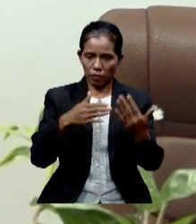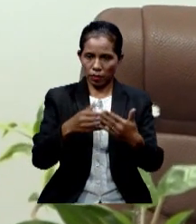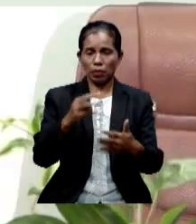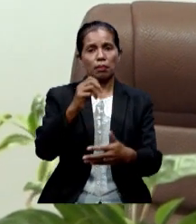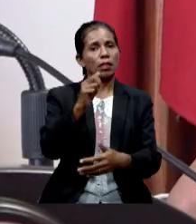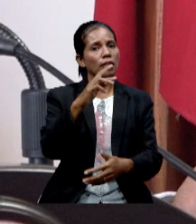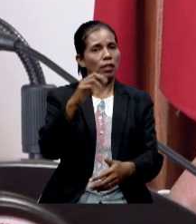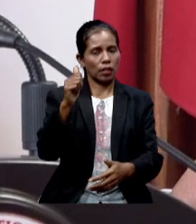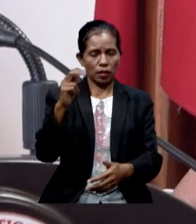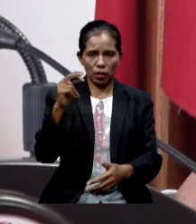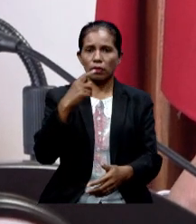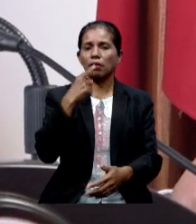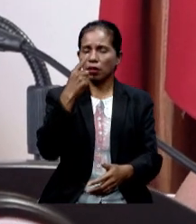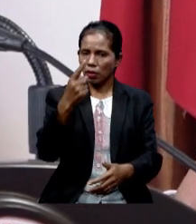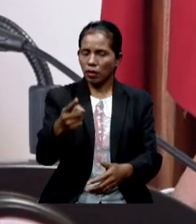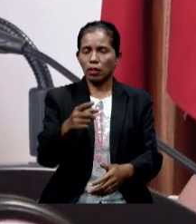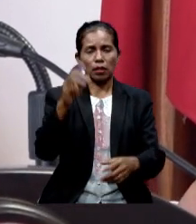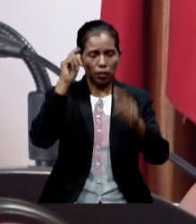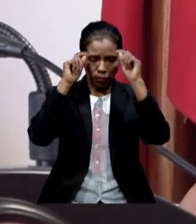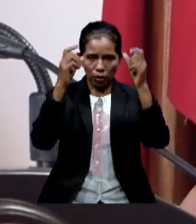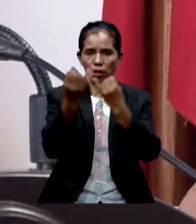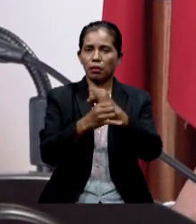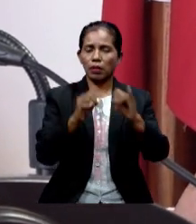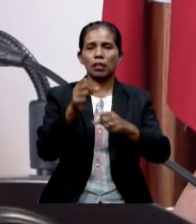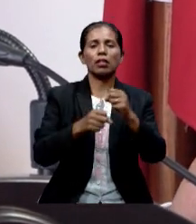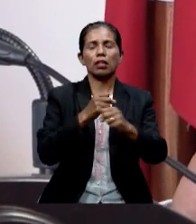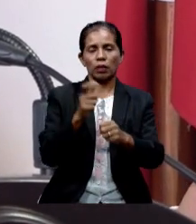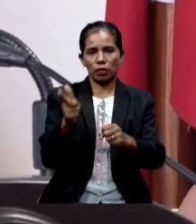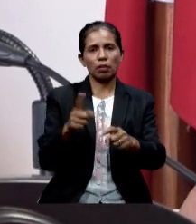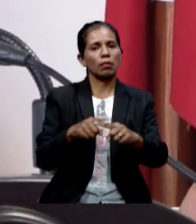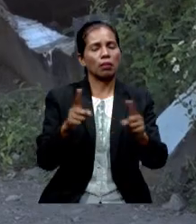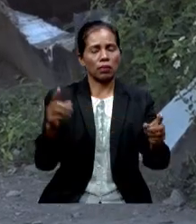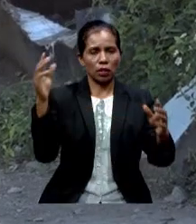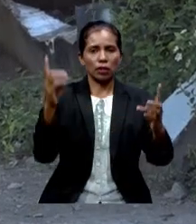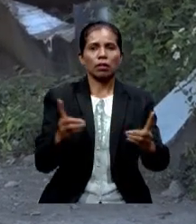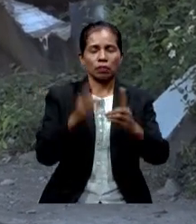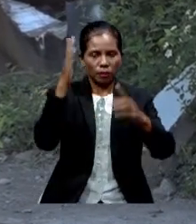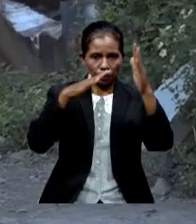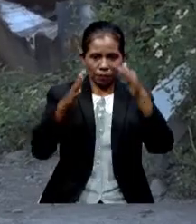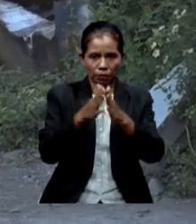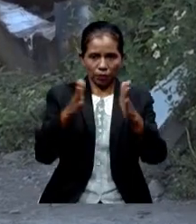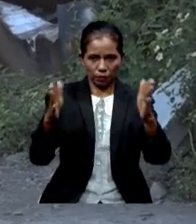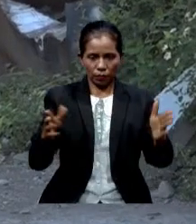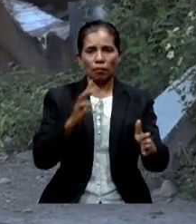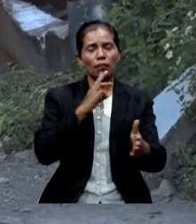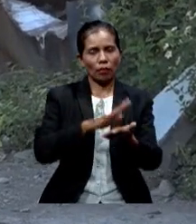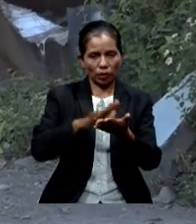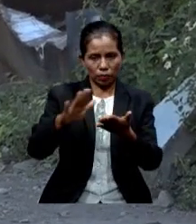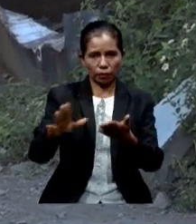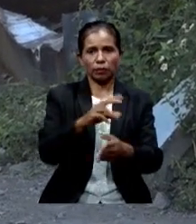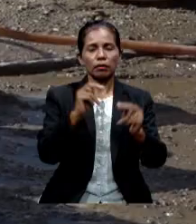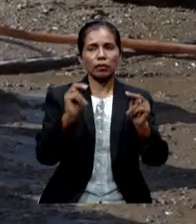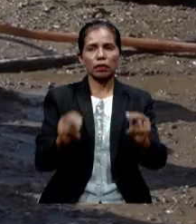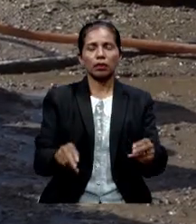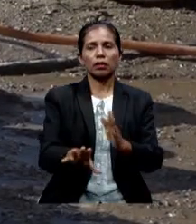Sabino Hateten, Timor-Leste, Ukunan, Tina, Ruanulu, Liona, vai ver se assor o problema barak liuliu problema Bee Moos, não é